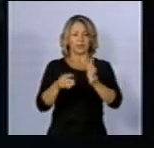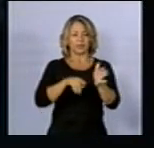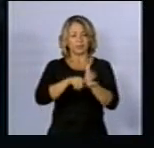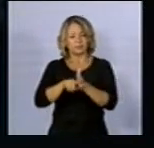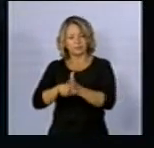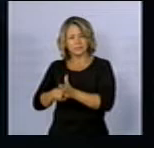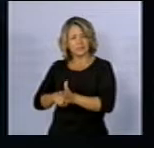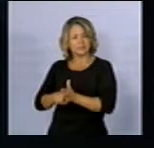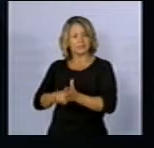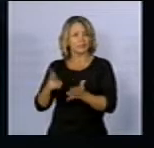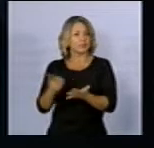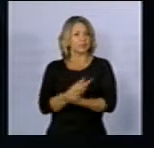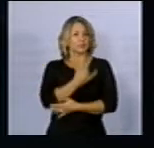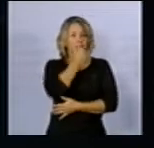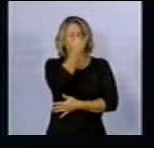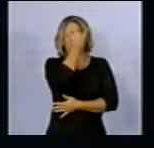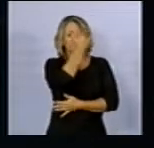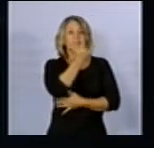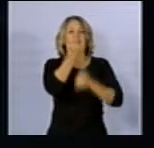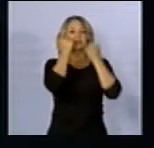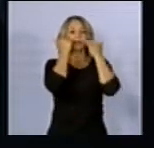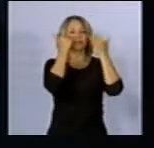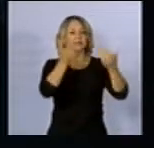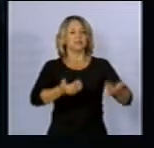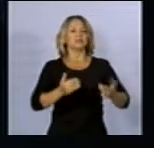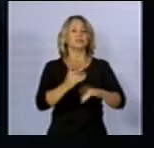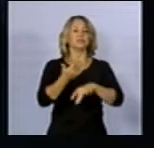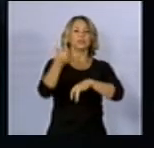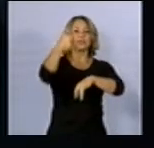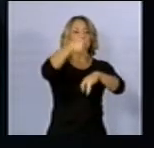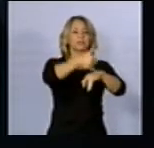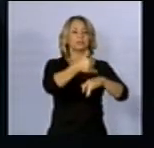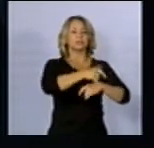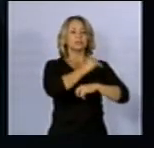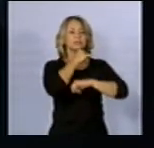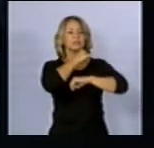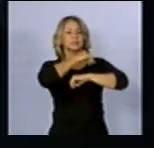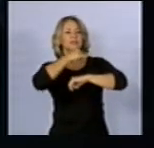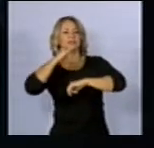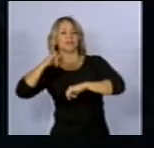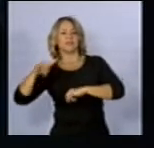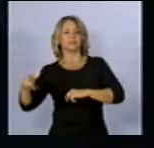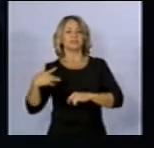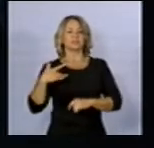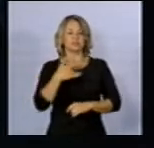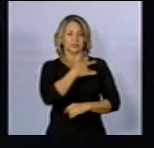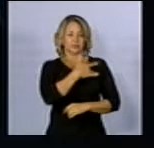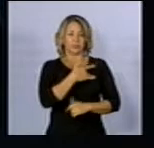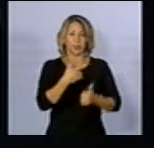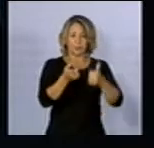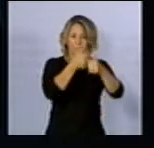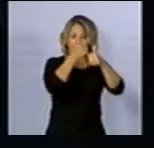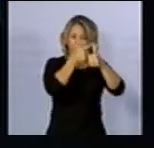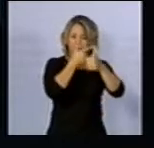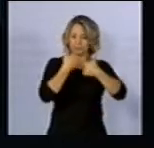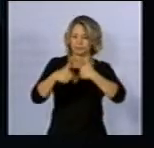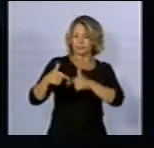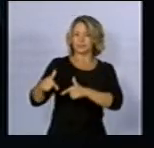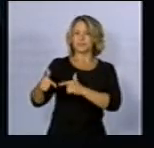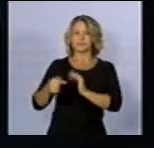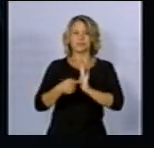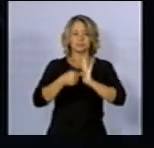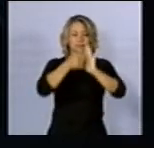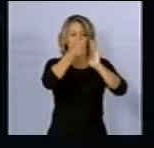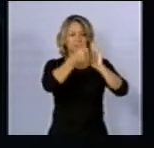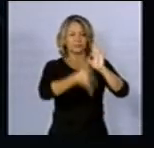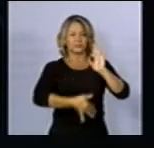dos efeitos da exposição aos campos magnéticos na saúde. Os primeiros trabalhos que abordaram